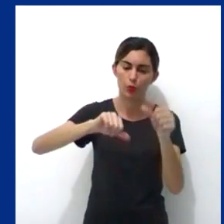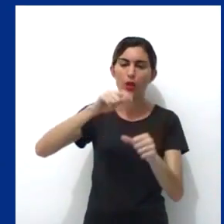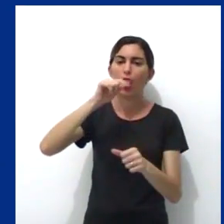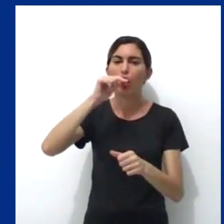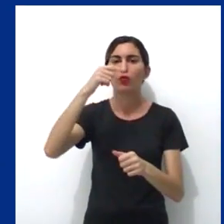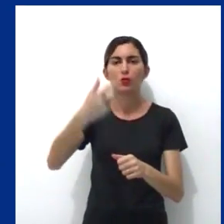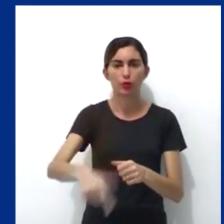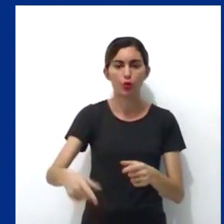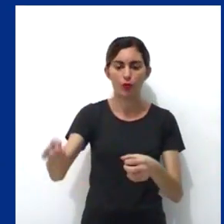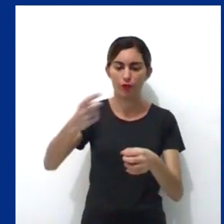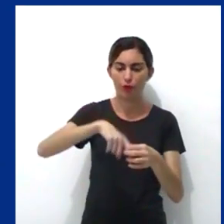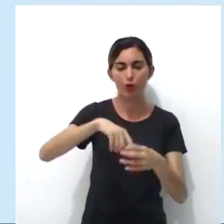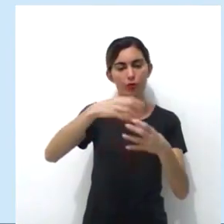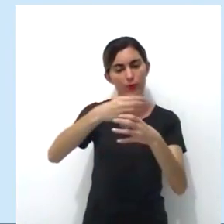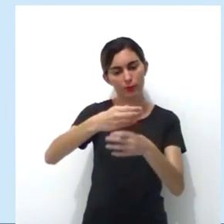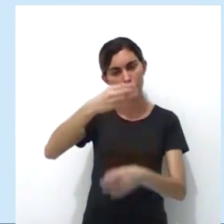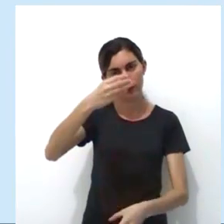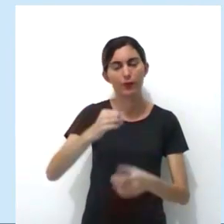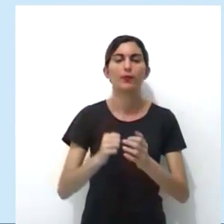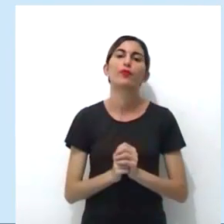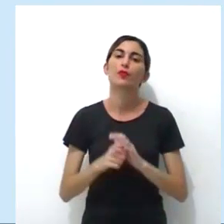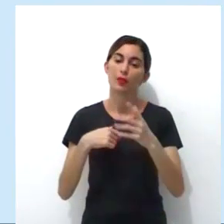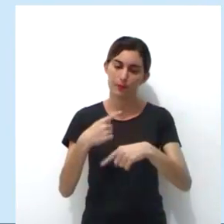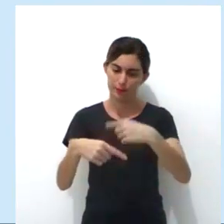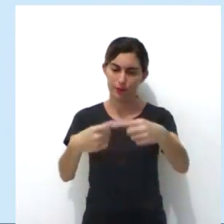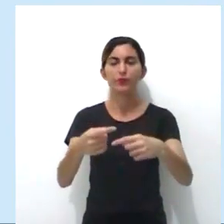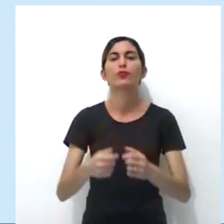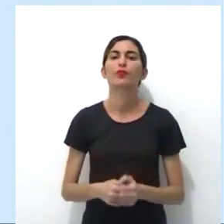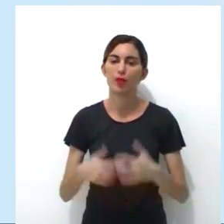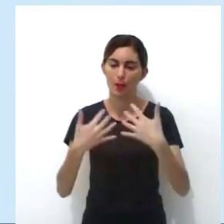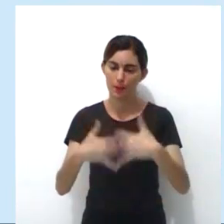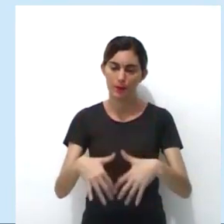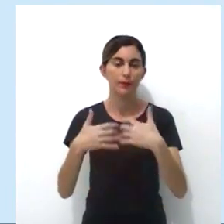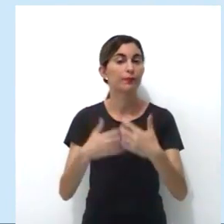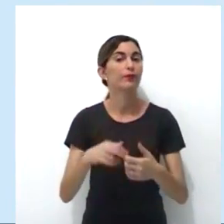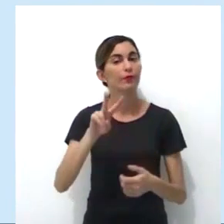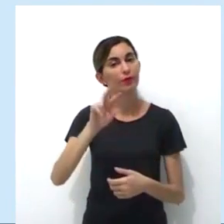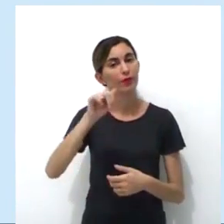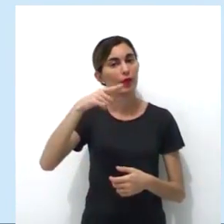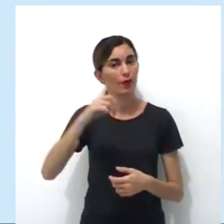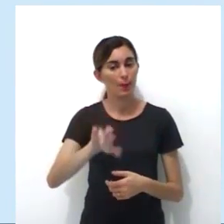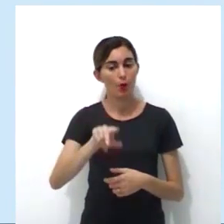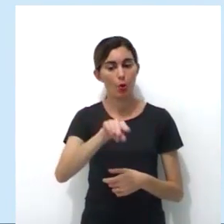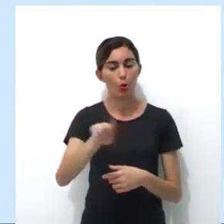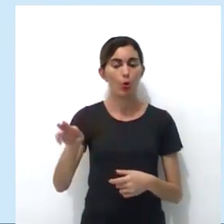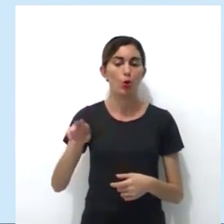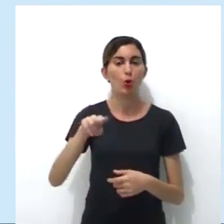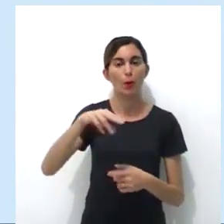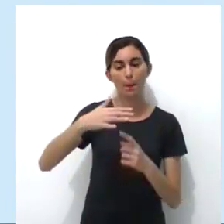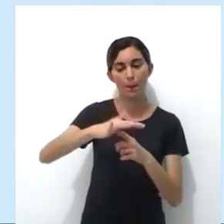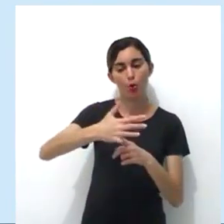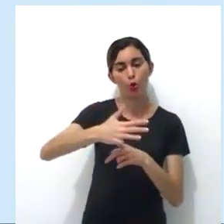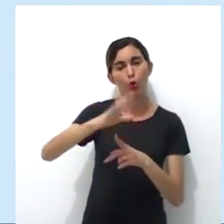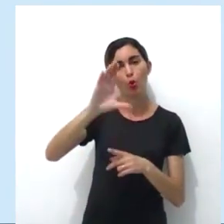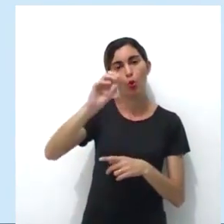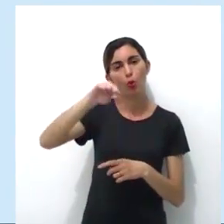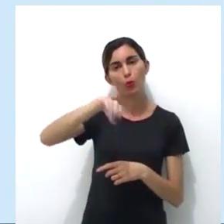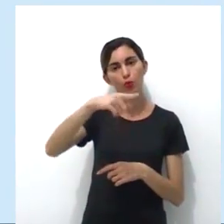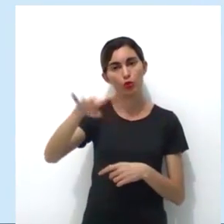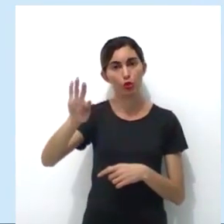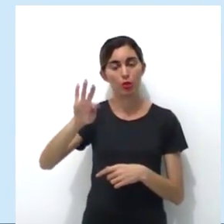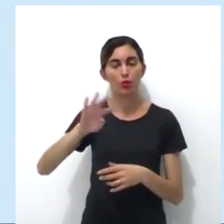4, que é o condensador. Dentro do condensador tem água de refrigeração, que vai converter